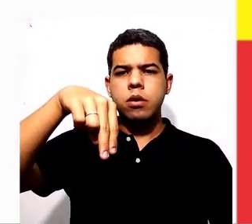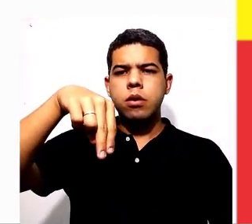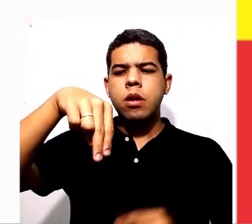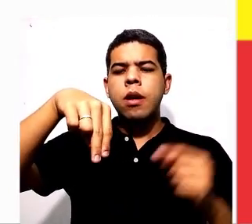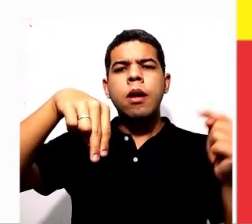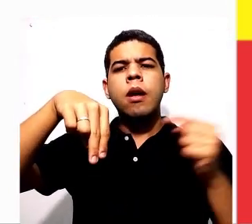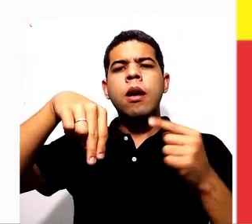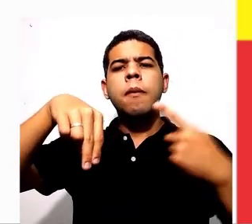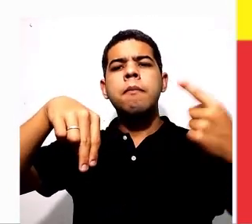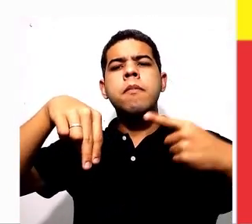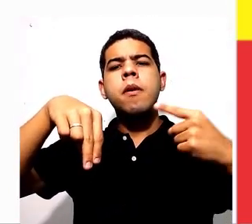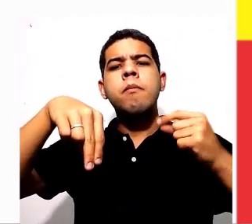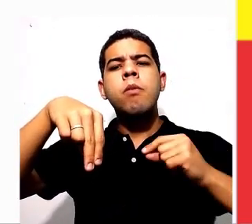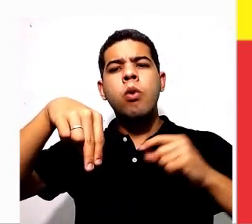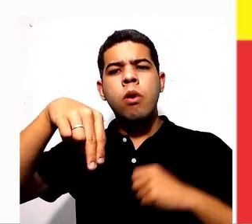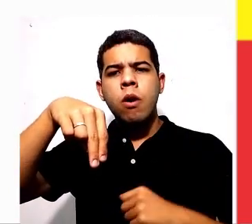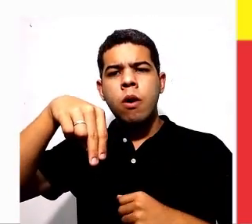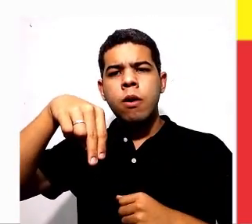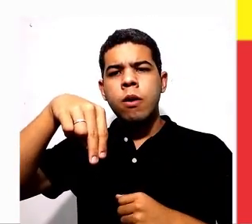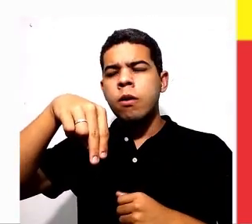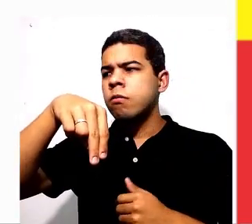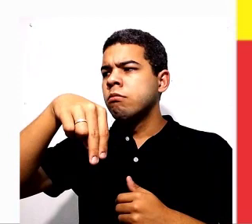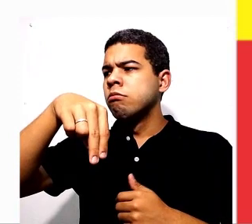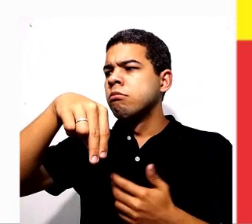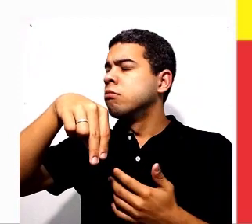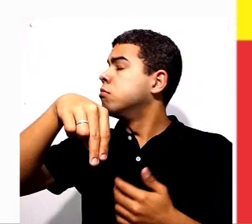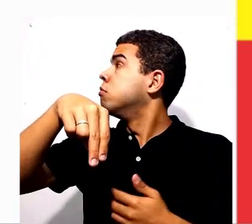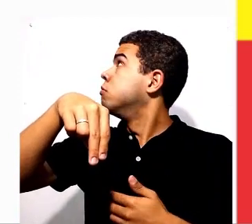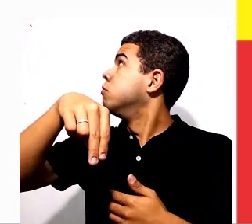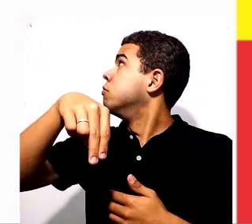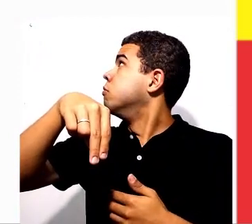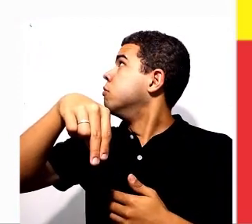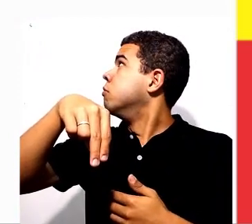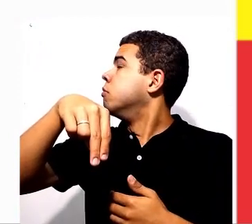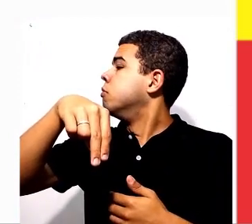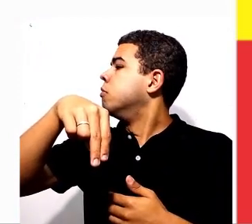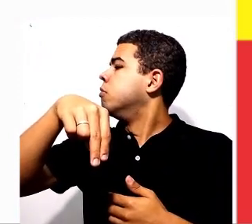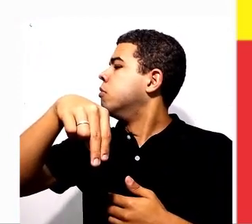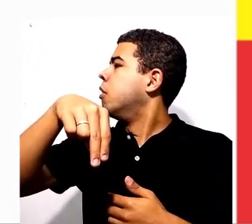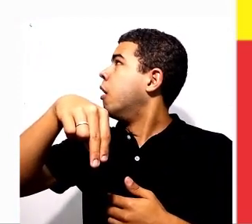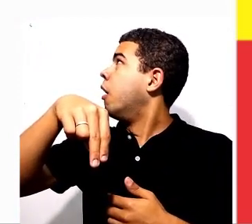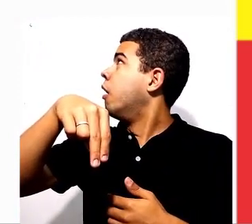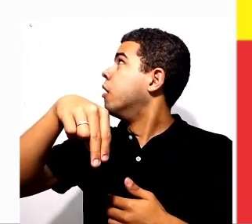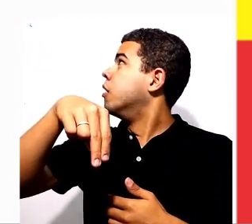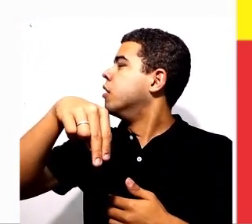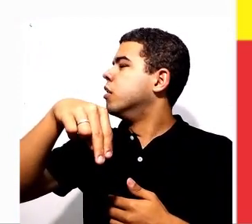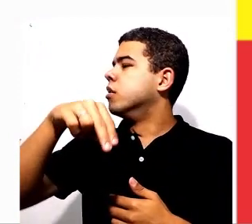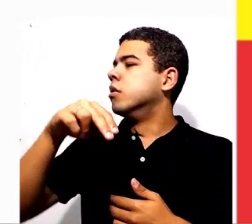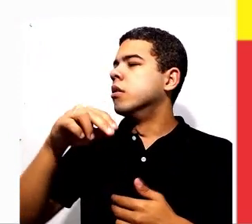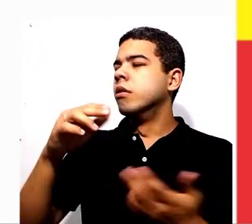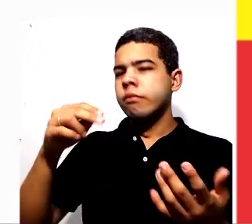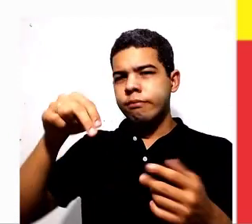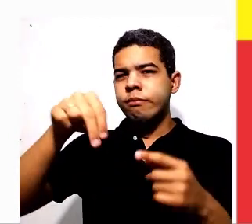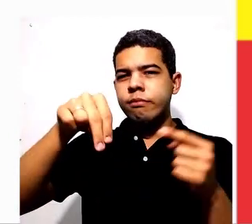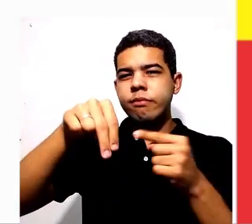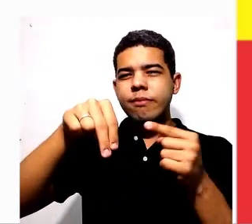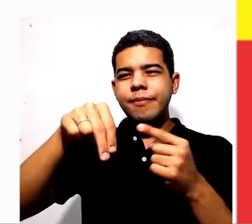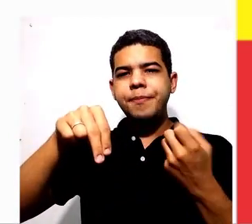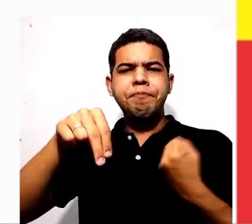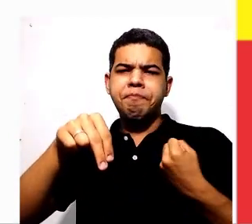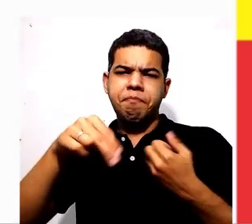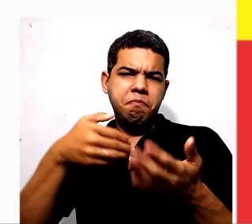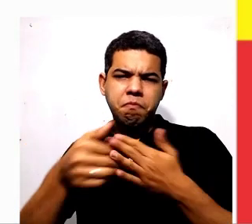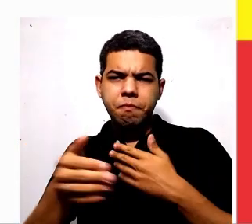primeiro elemento vai ser o quê? Veja o que você vai fazer, ó. Que o elemento, você vai escolher o número, N. Vai fazer o